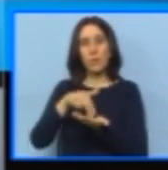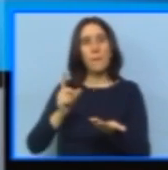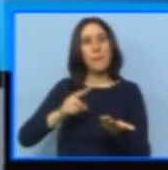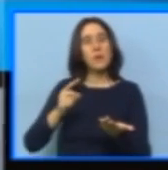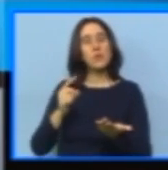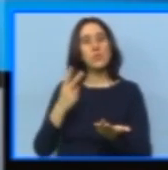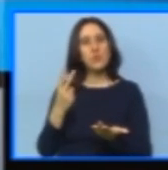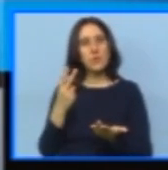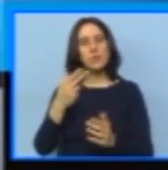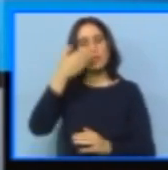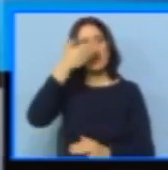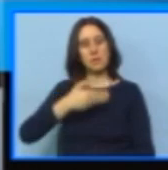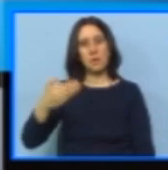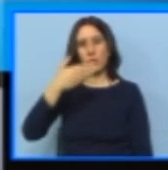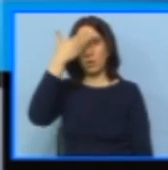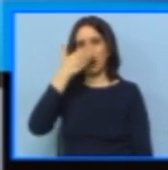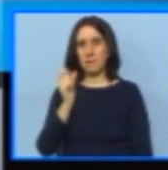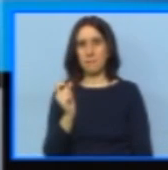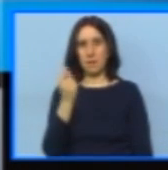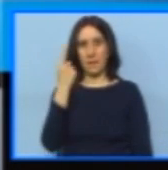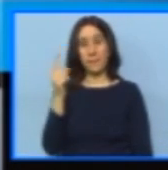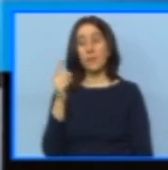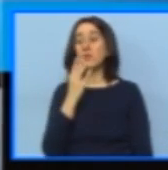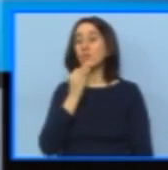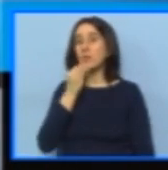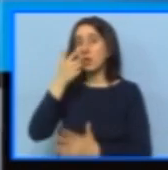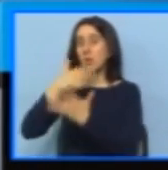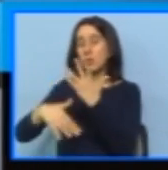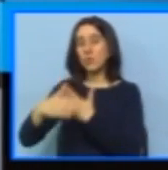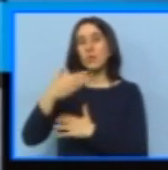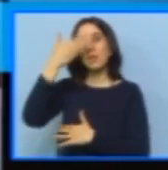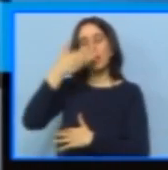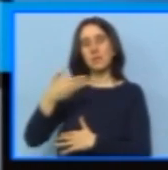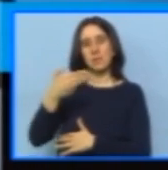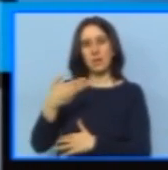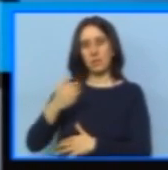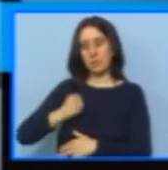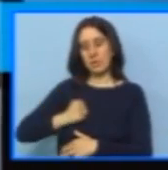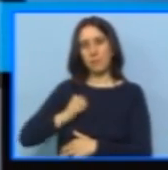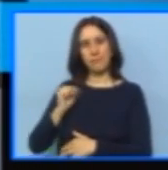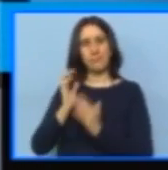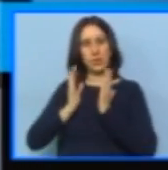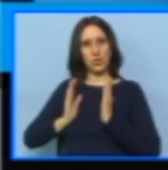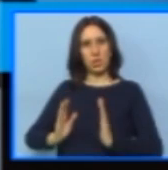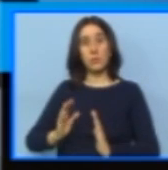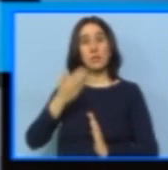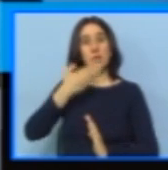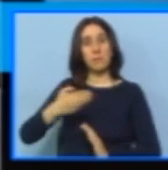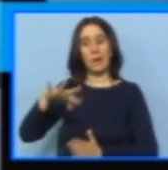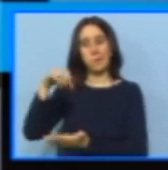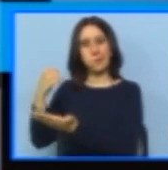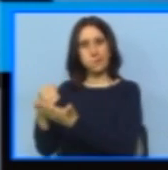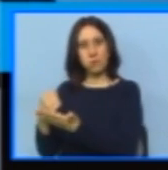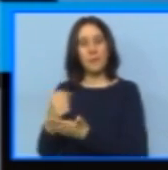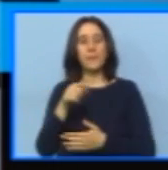da semana. Para os judeus, o 7º dia, o sábado, era o dia do descanso, era o dia da conclusão de uma semana.